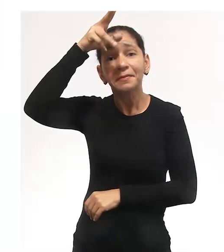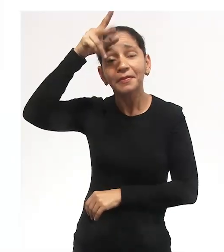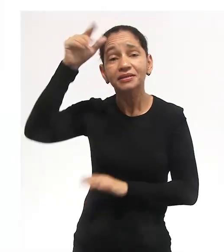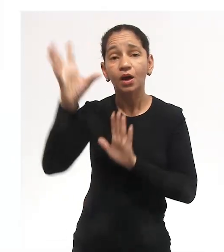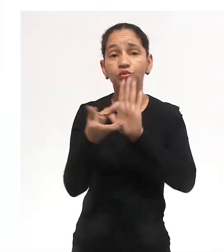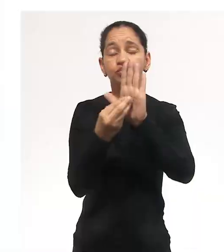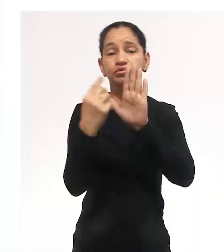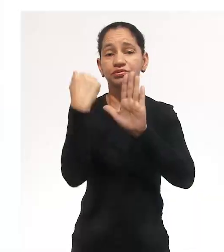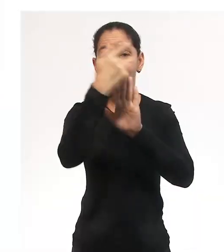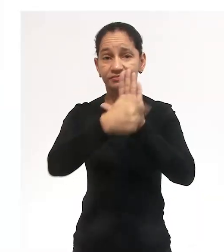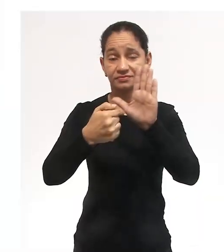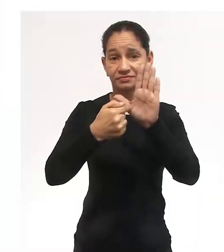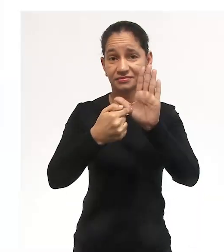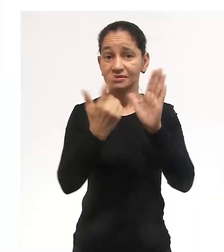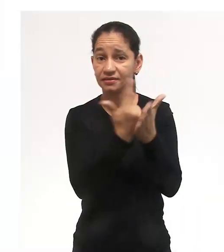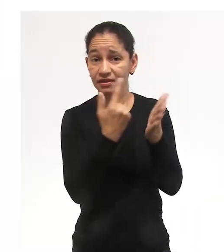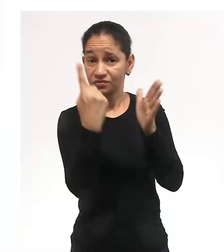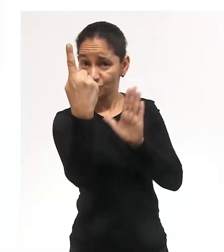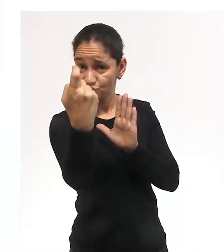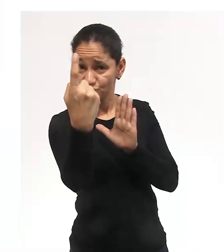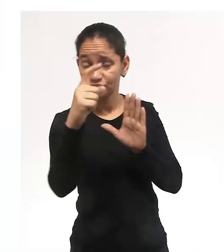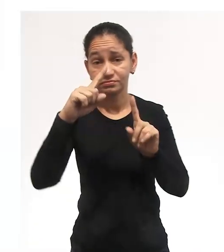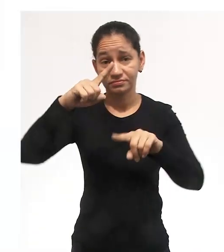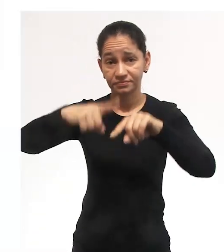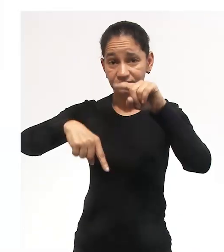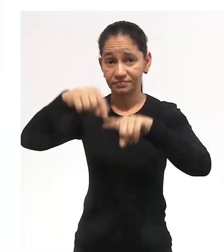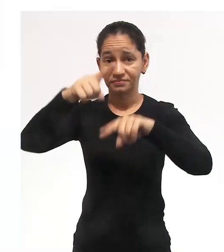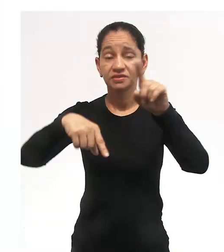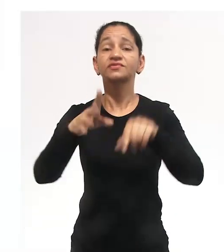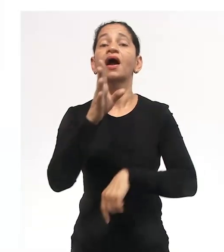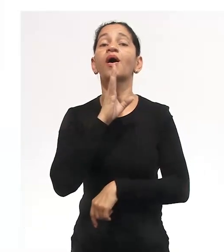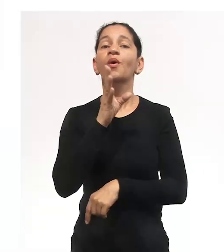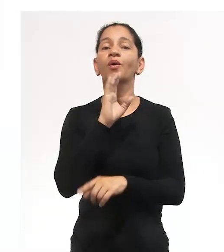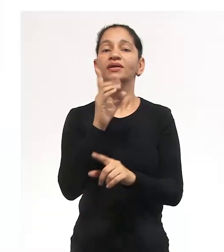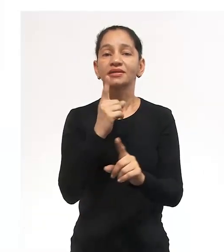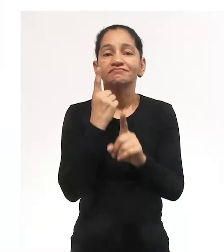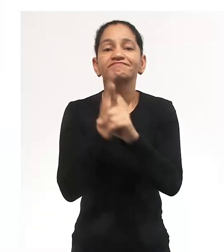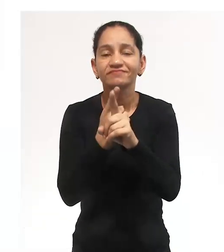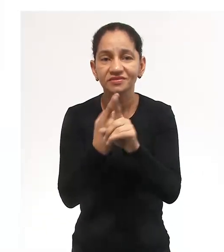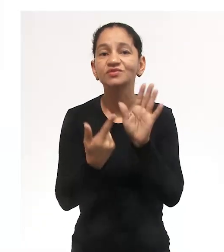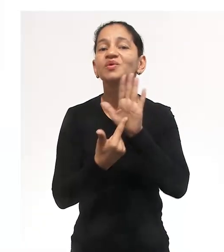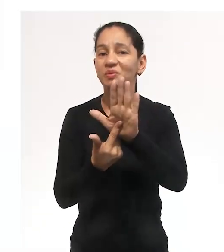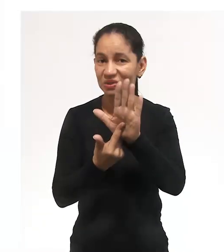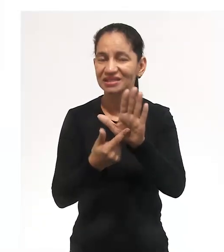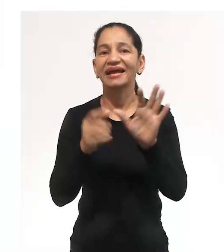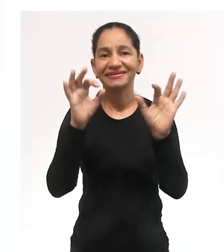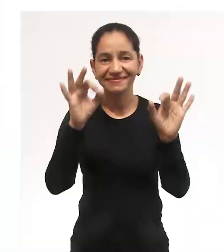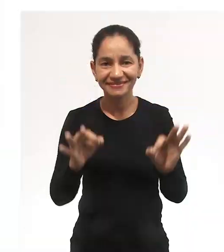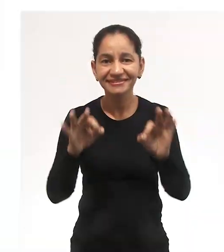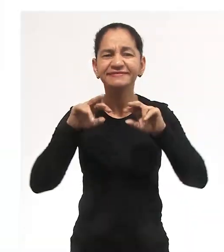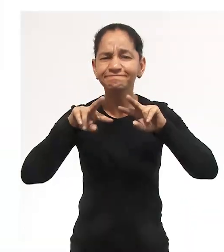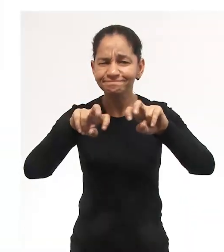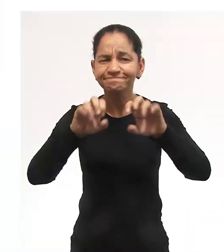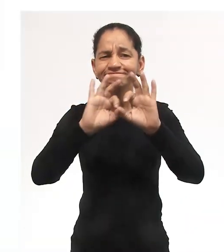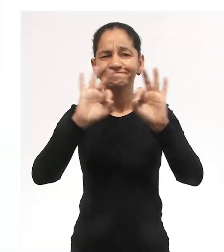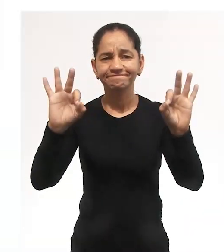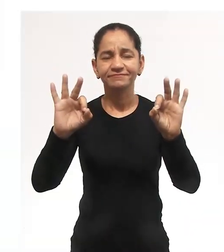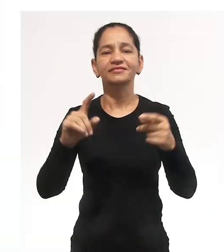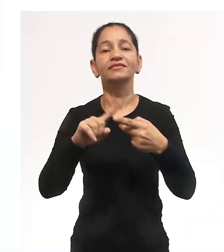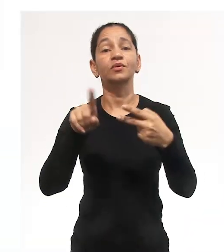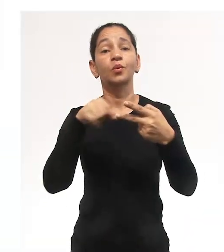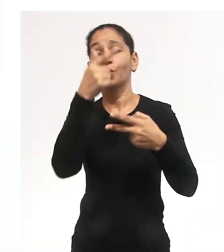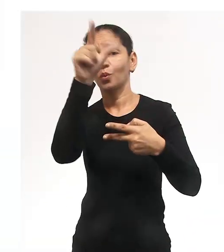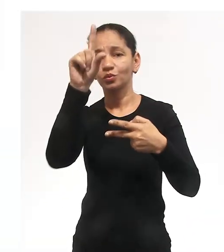que aqui, ó, Manaus é um livro-objeto e vocês vão conhecer esse livro no nosso encontro